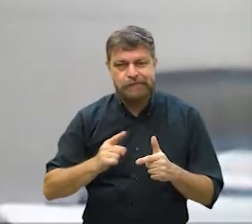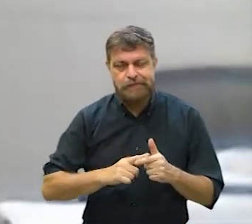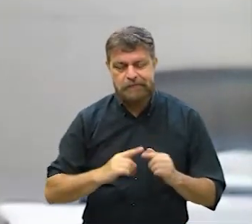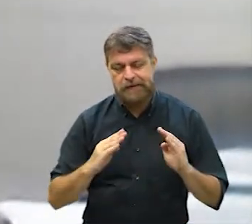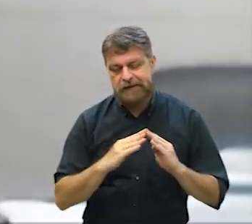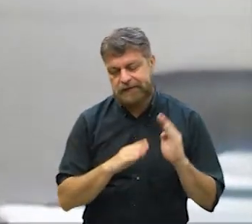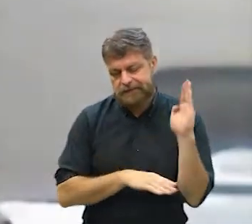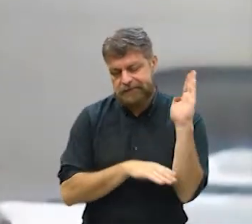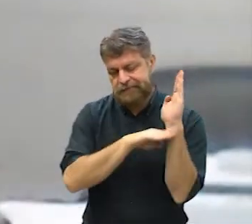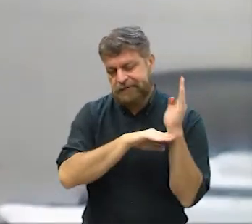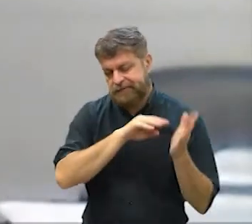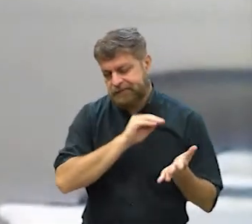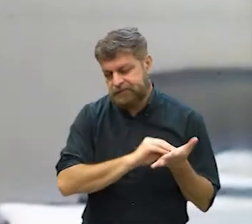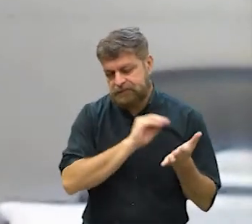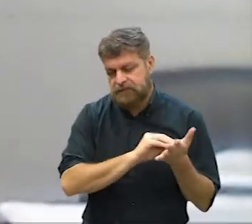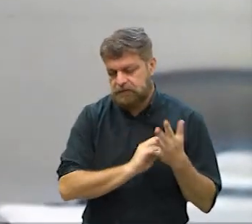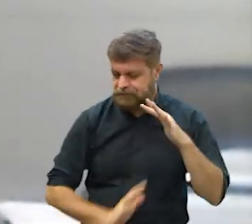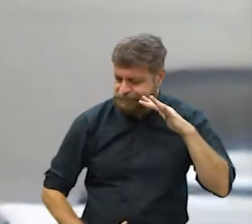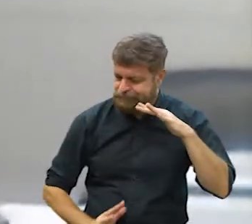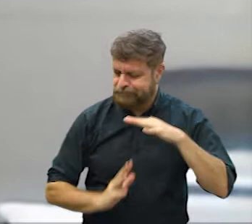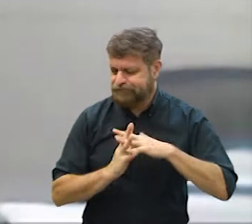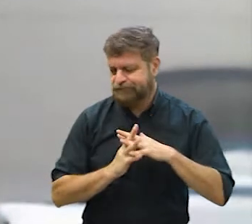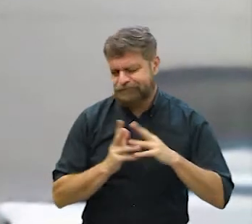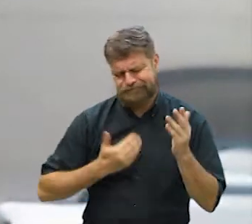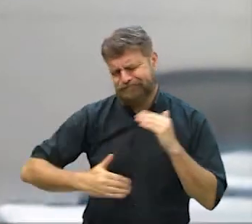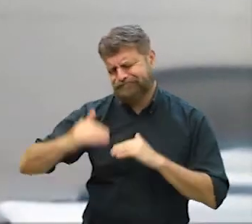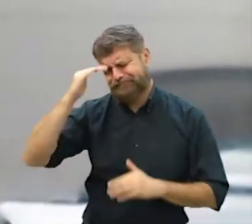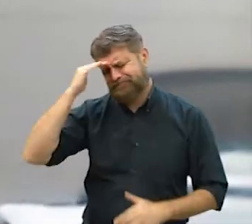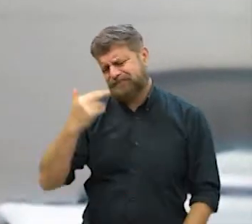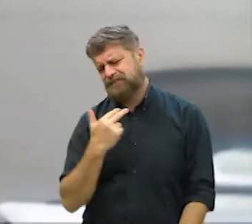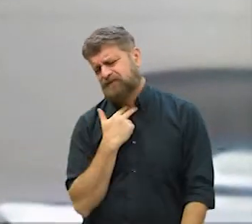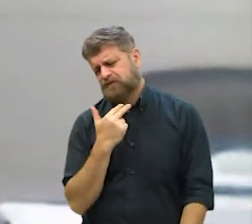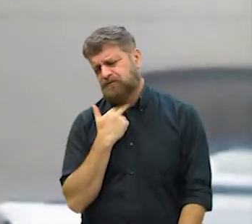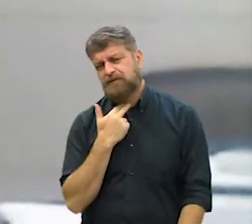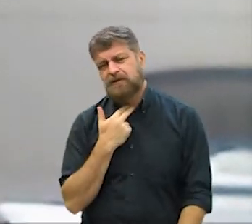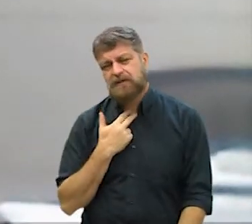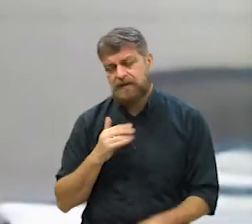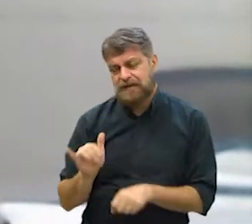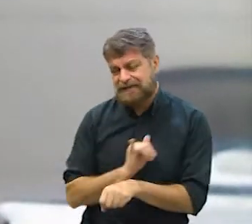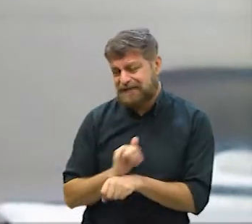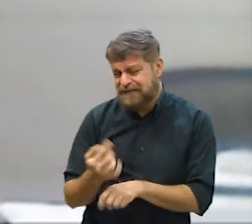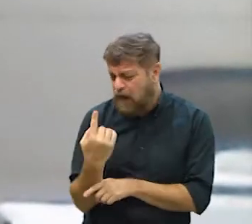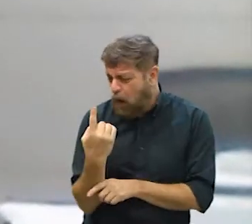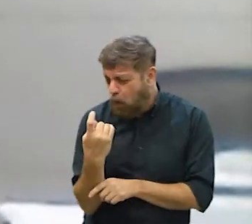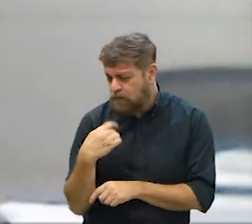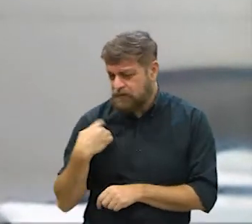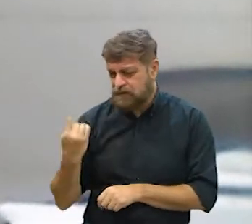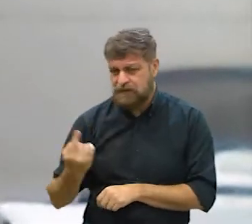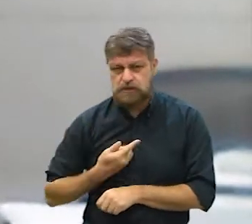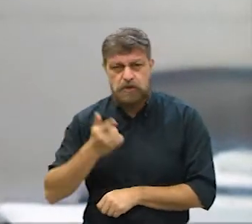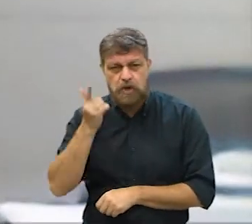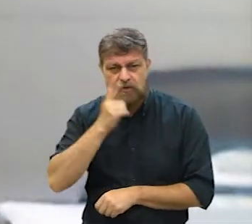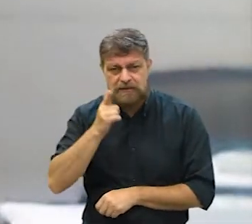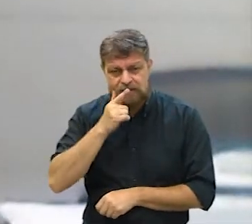habitacional. Quer dizer, não dá mais, né? E só tem uma forma da gente diminuir